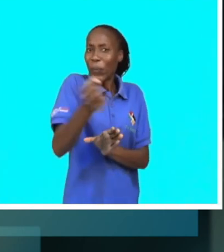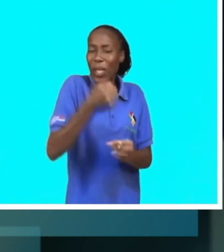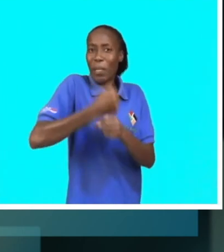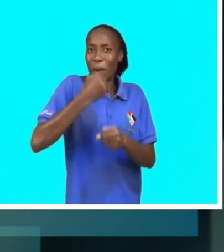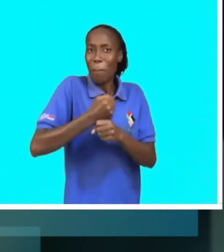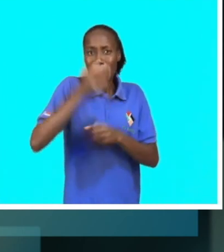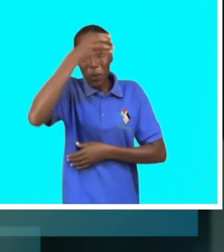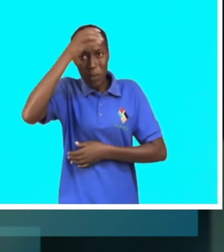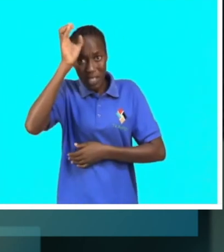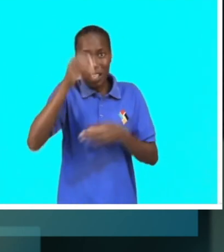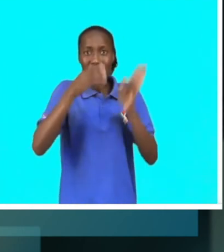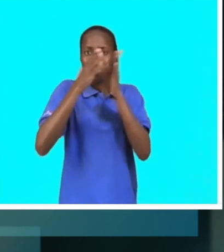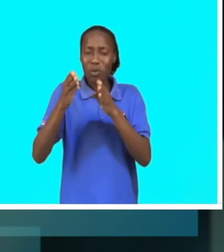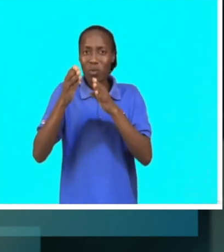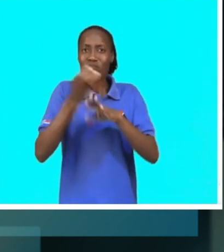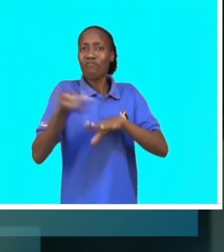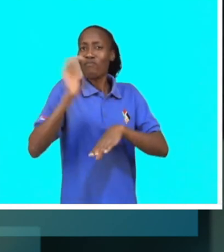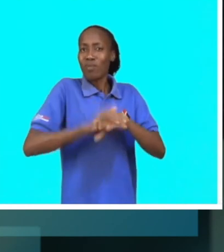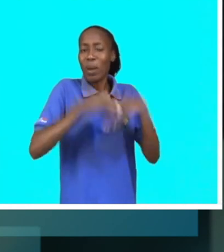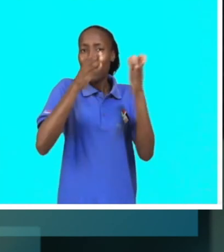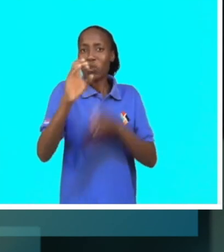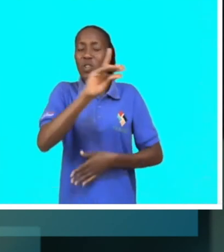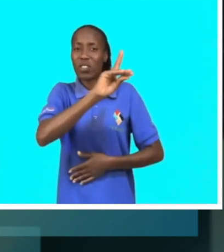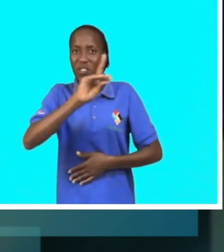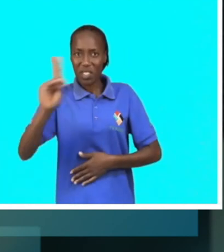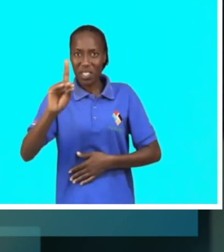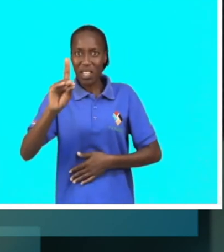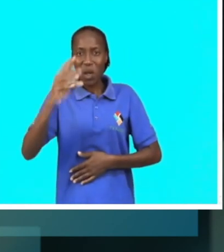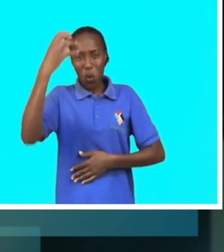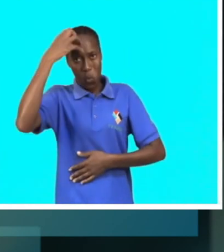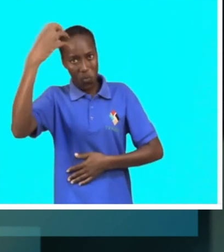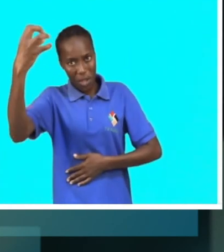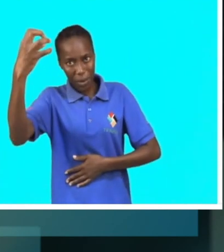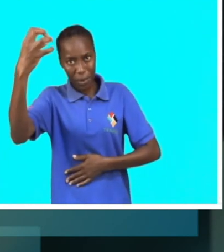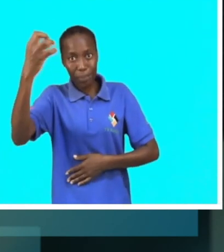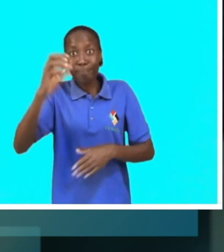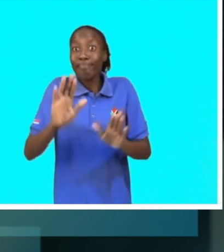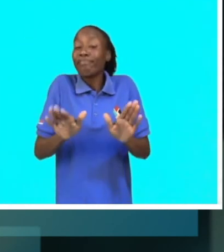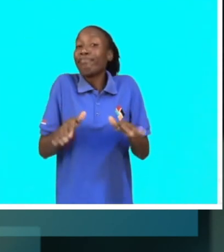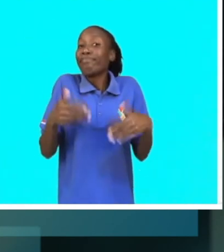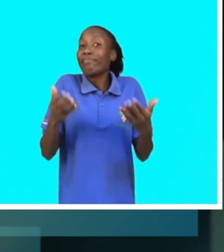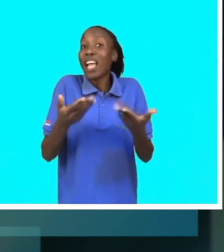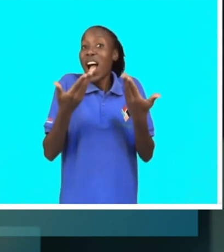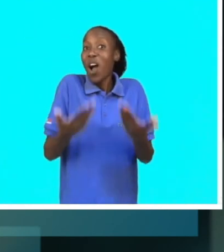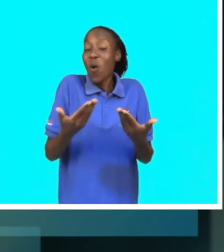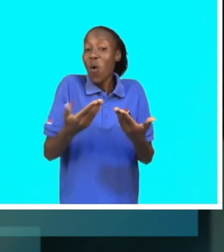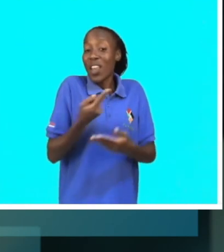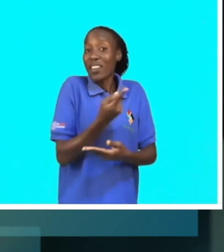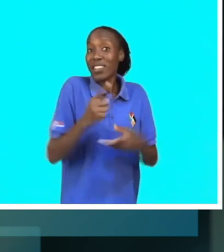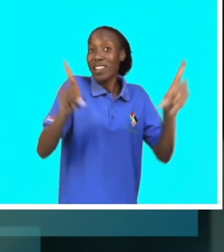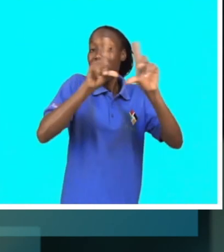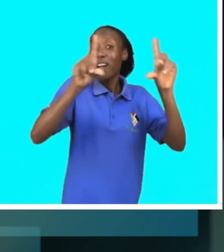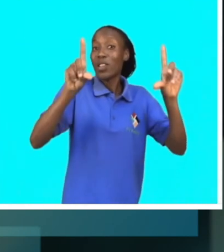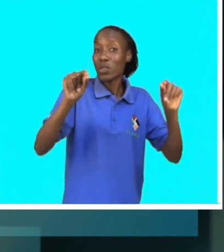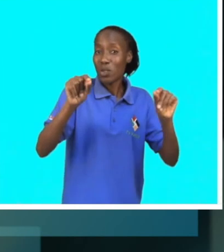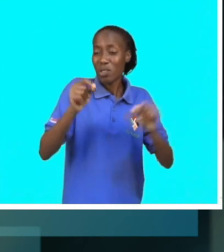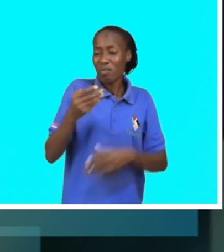manutenção e capacitação, formação profissional para pessoas com deficiência na função pública. Neste contexto,